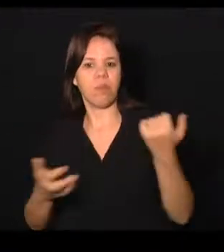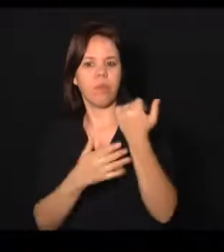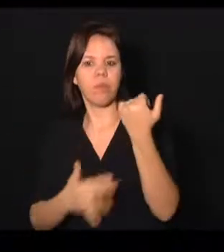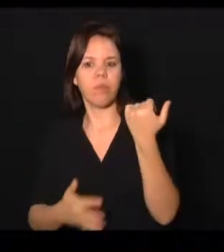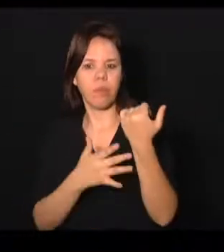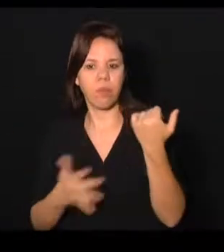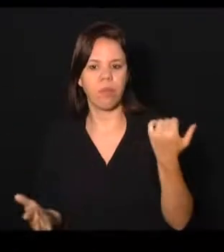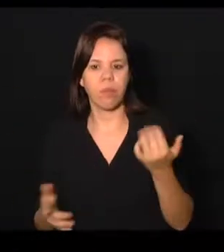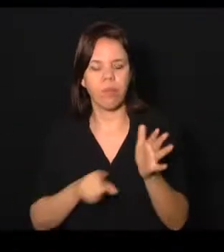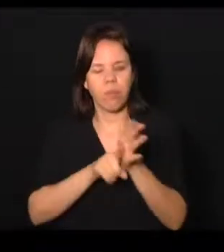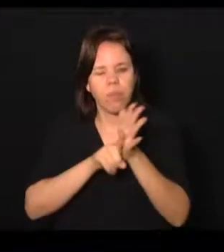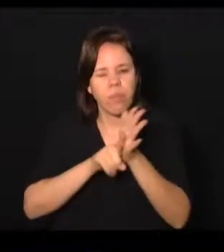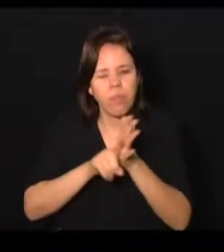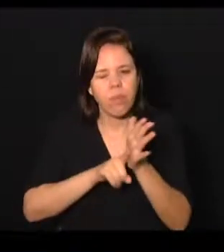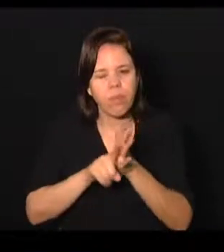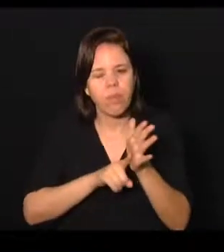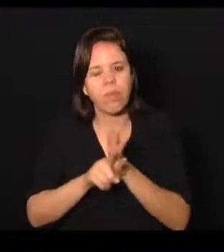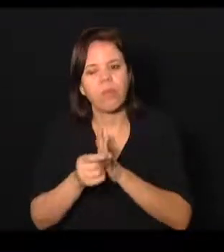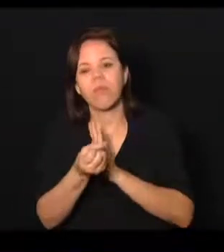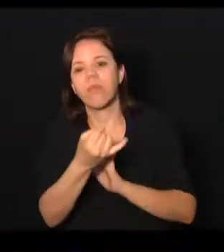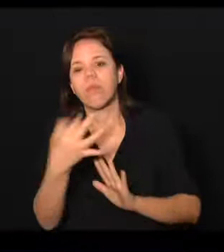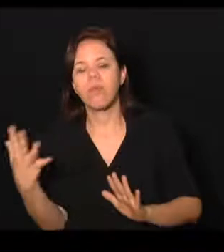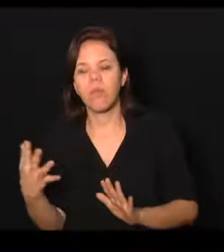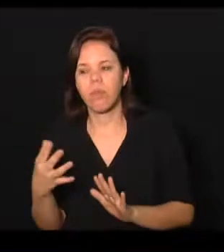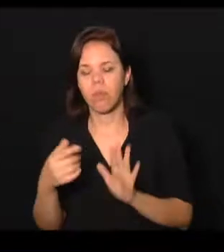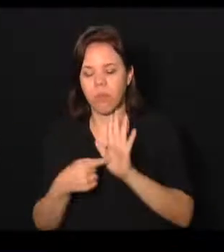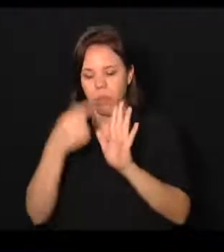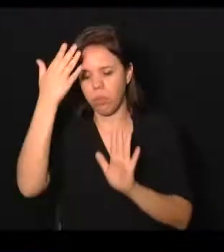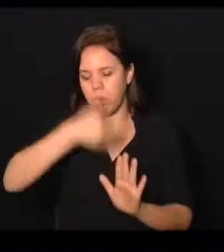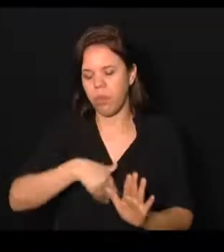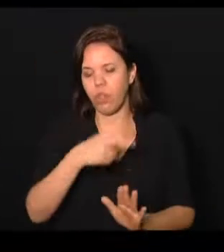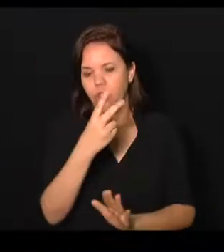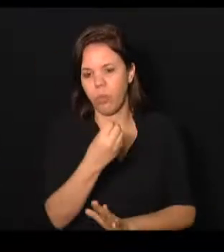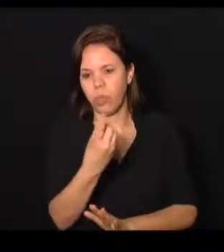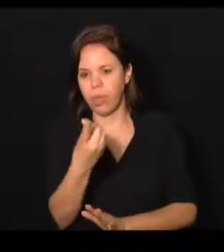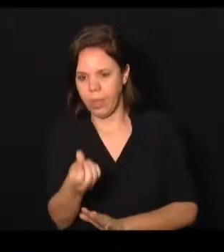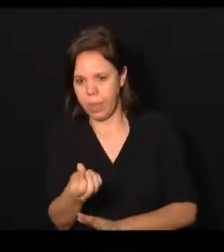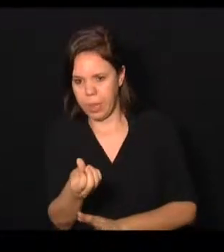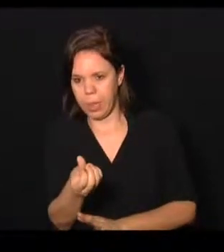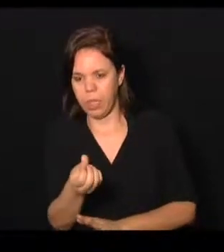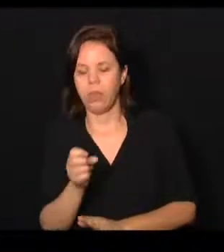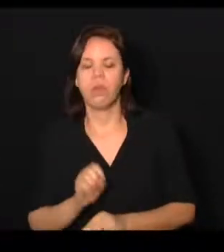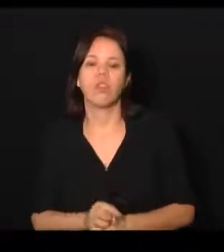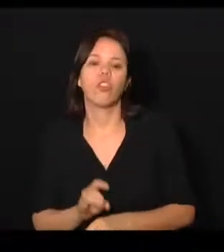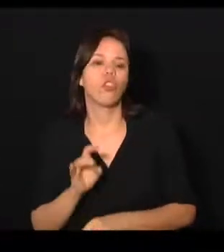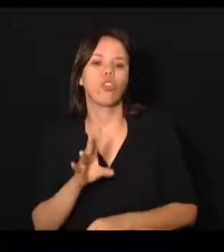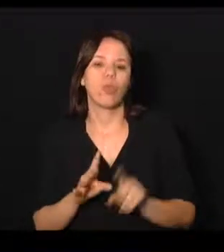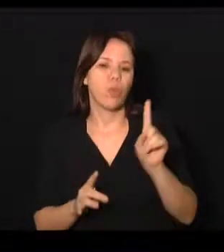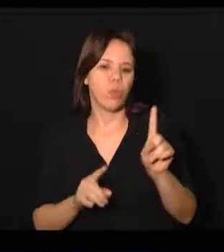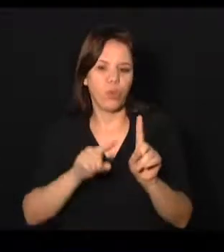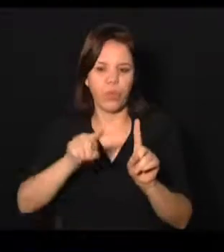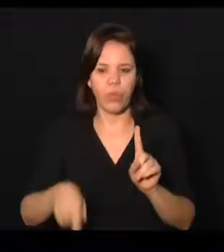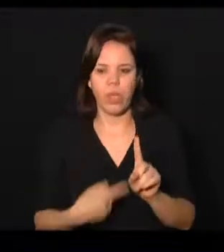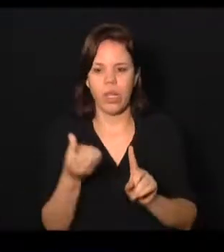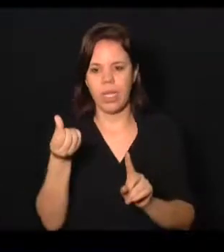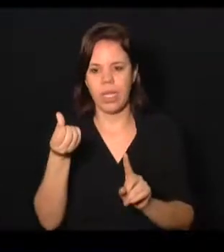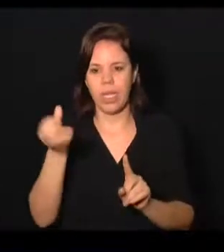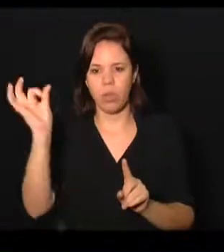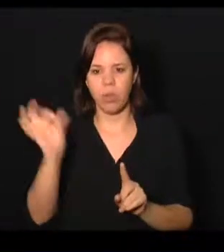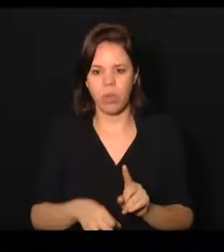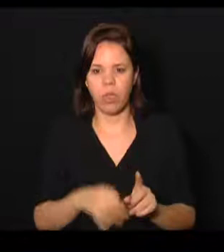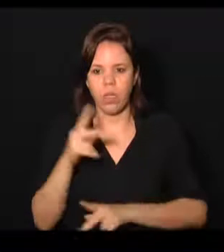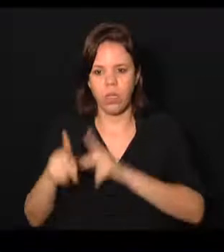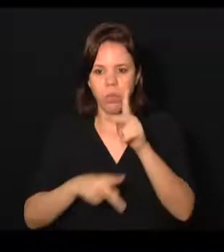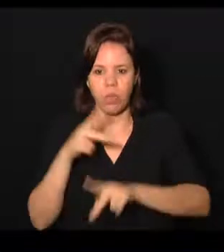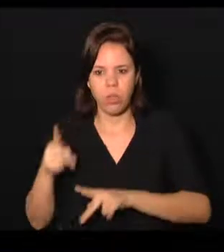um levantamento da pasta demonstrou em 2016 que apenas 1,6% da população